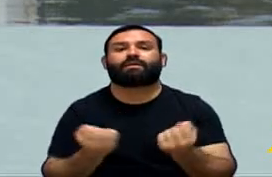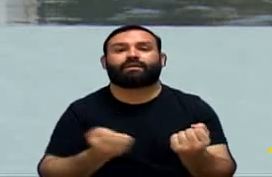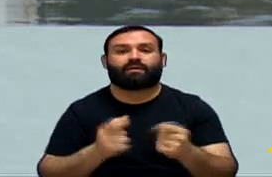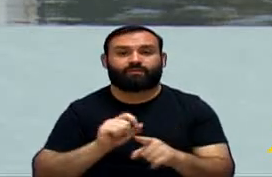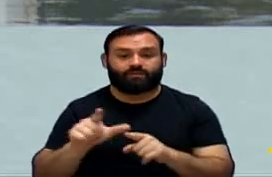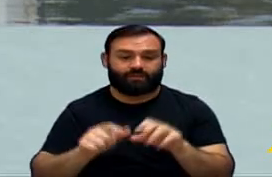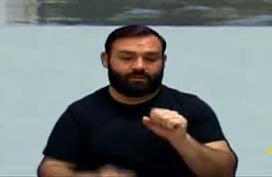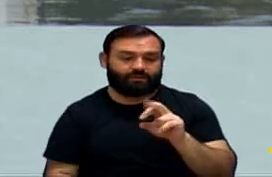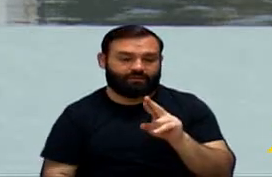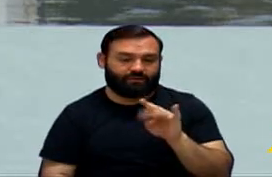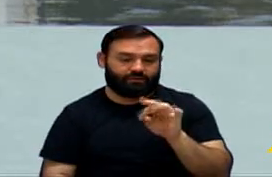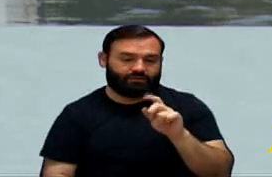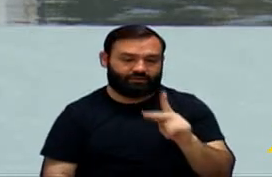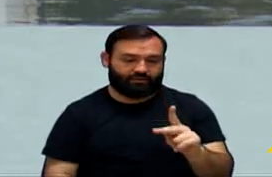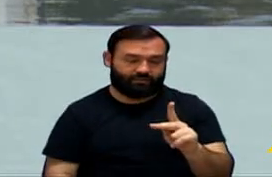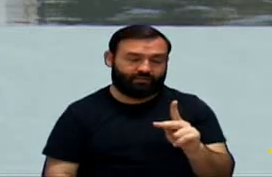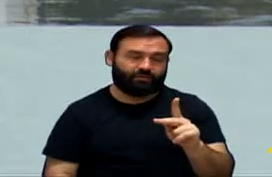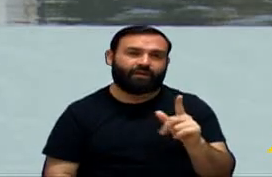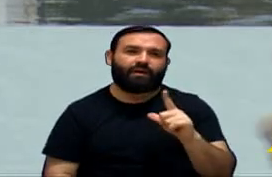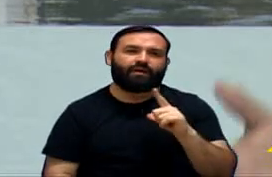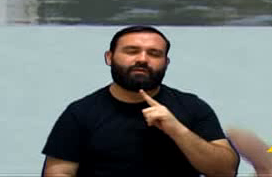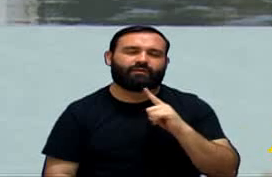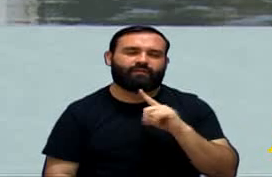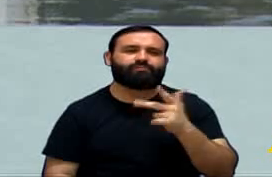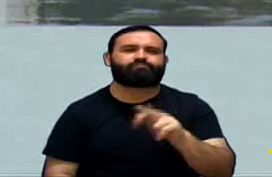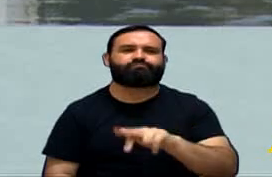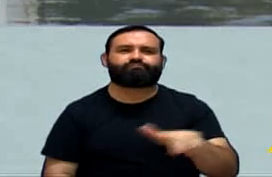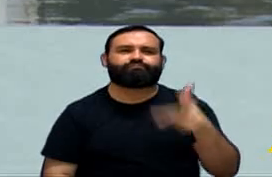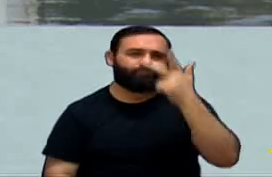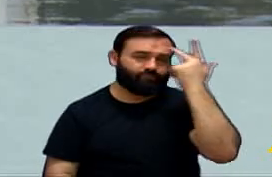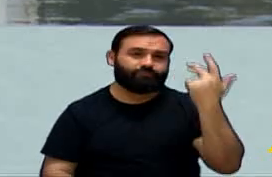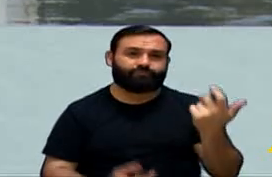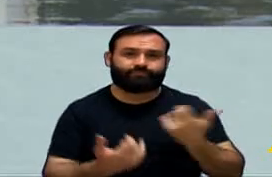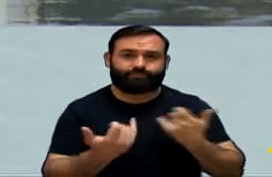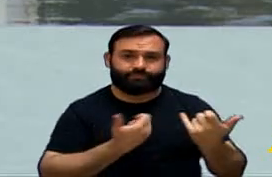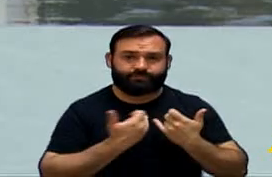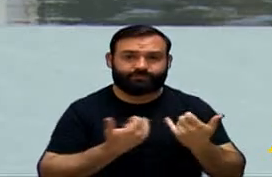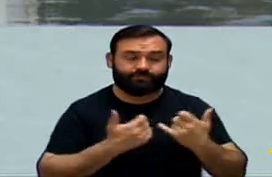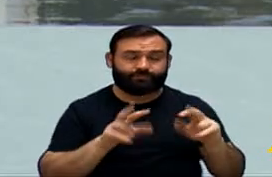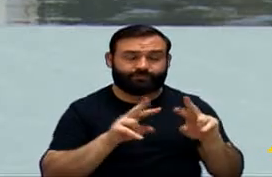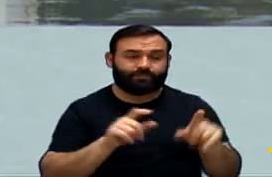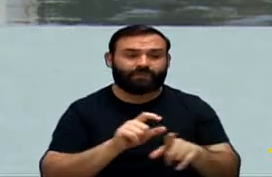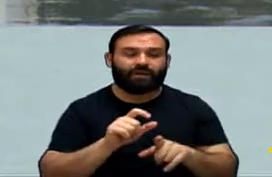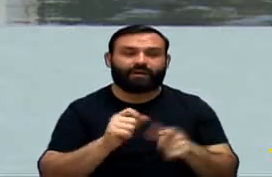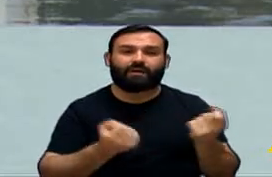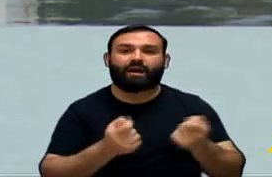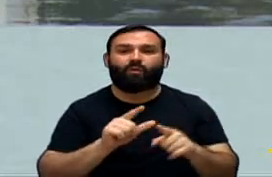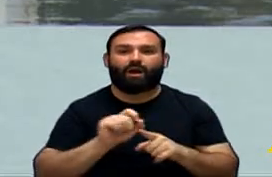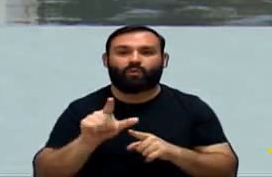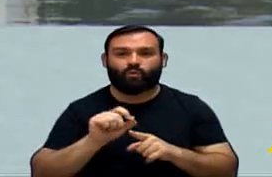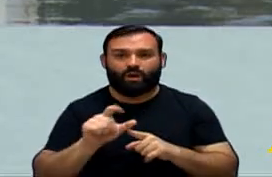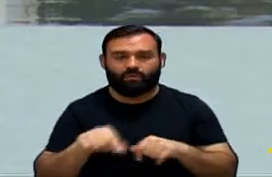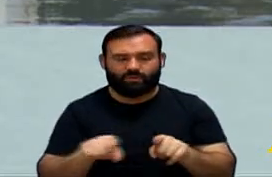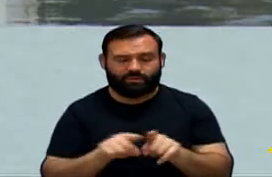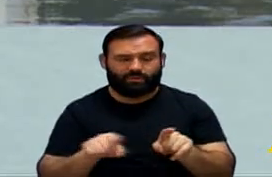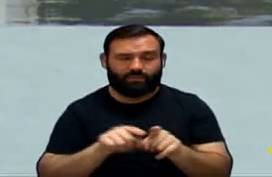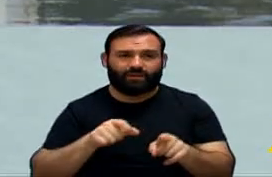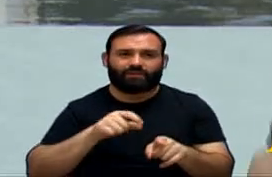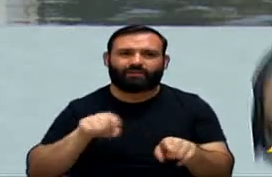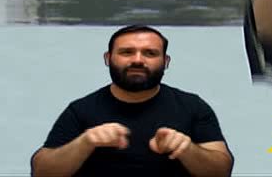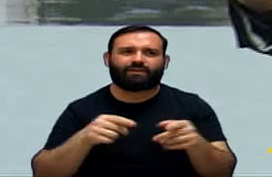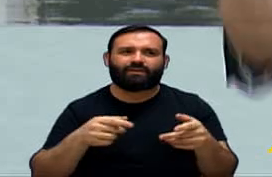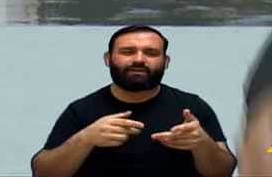srtp eh recebi diversas informações a respeito da locação desses veículos e para não